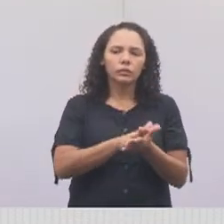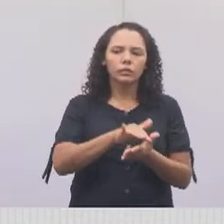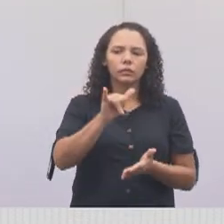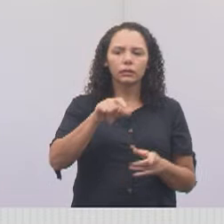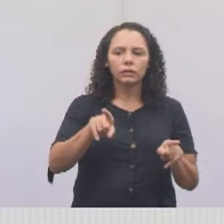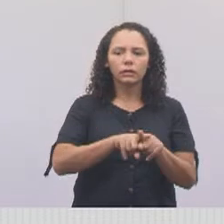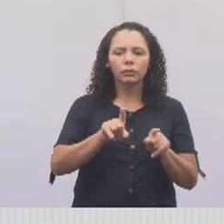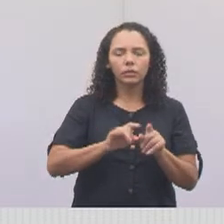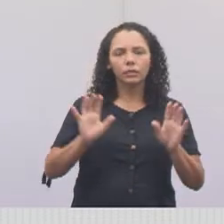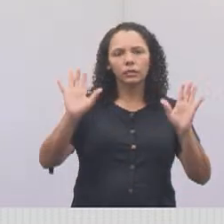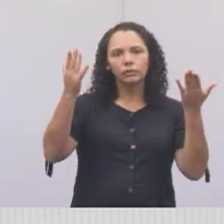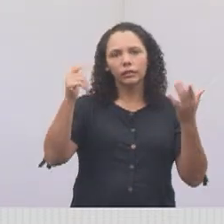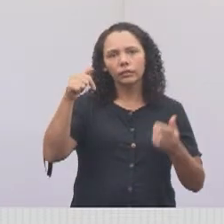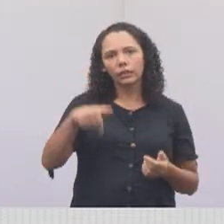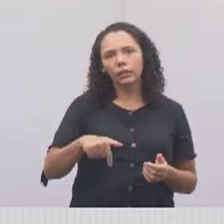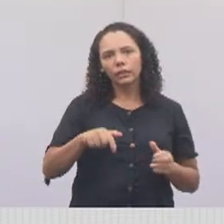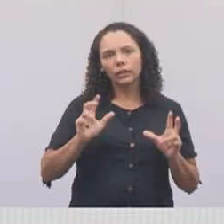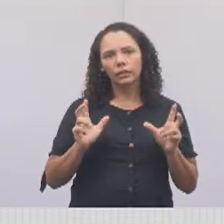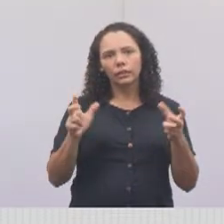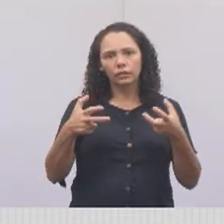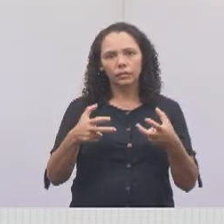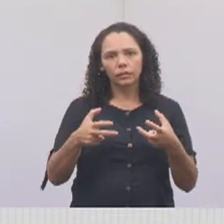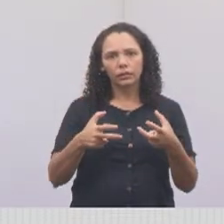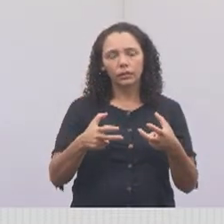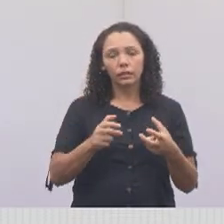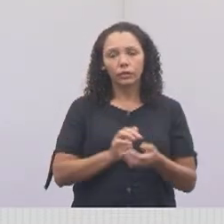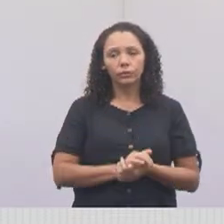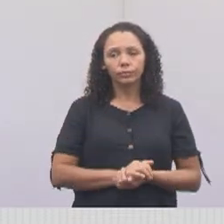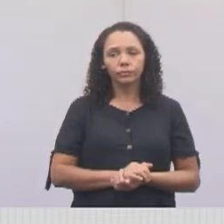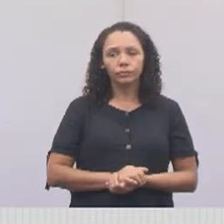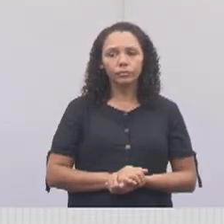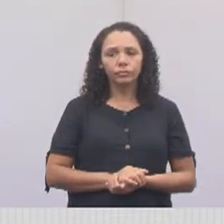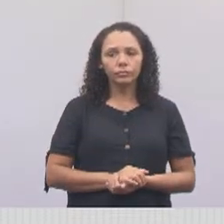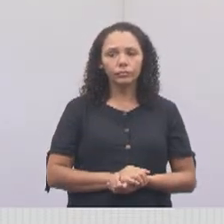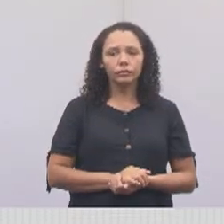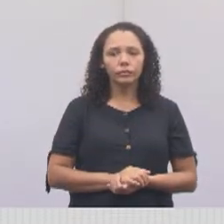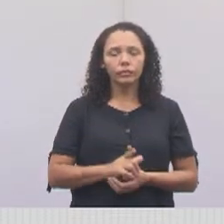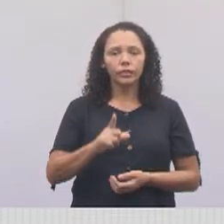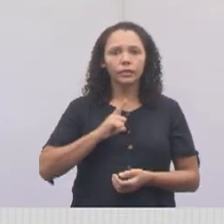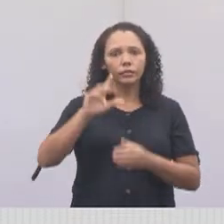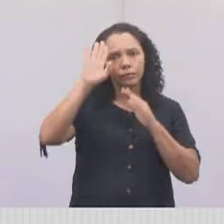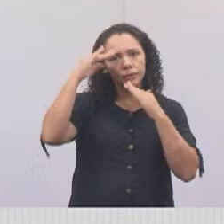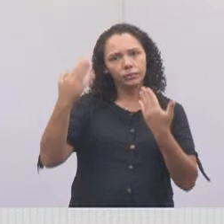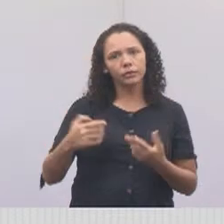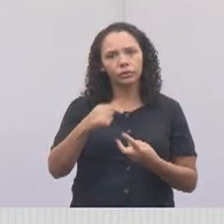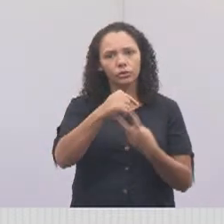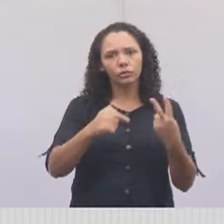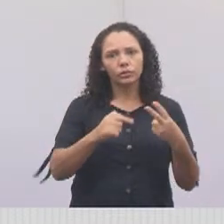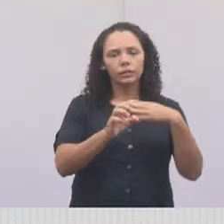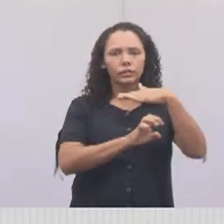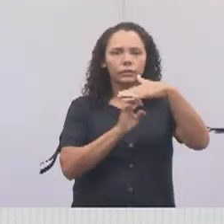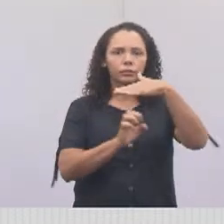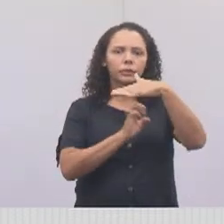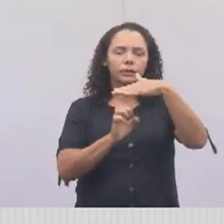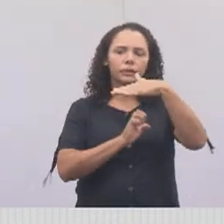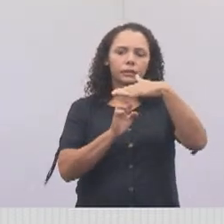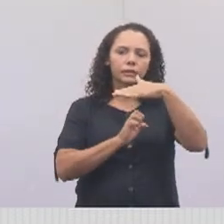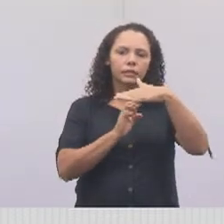evento realizado aqui na Câmara Municipal, onde foi homenageada duas empresas